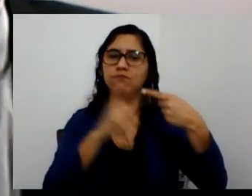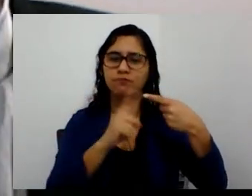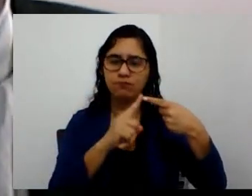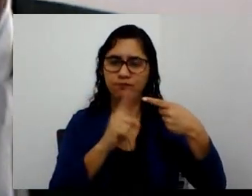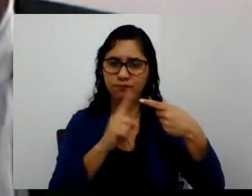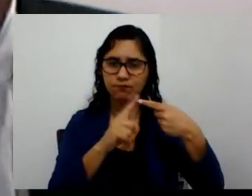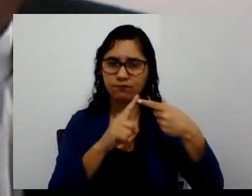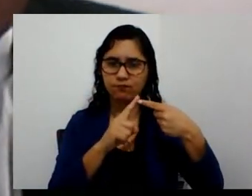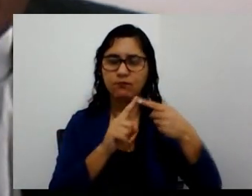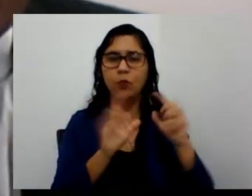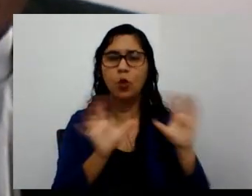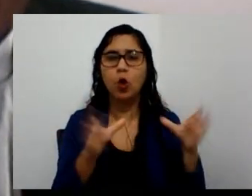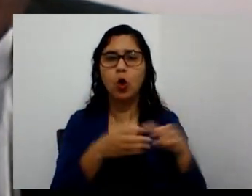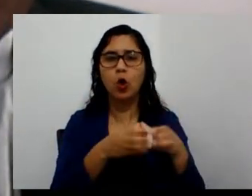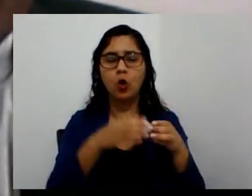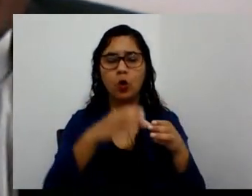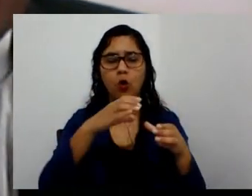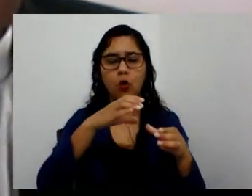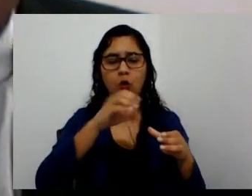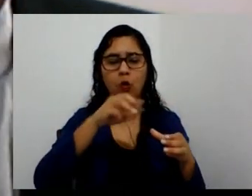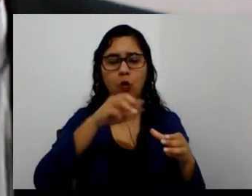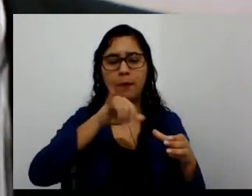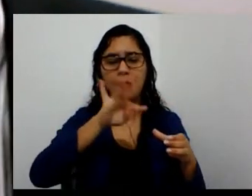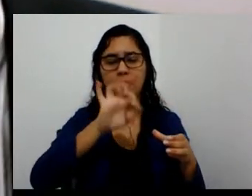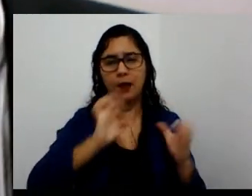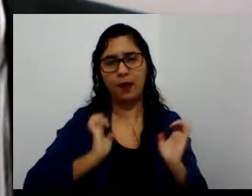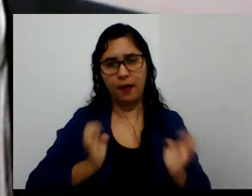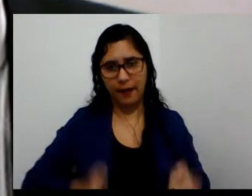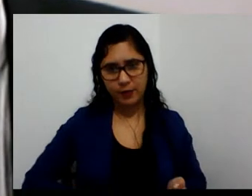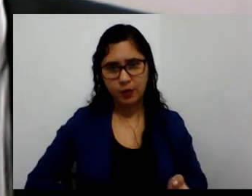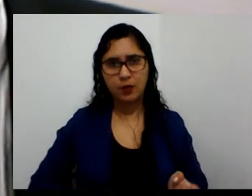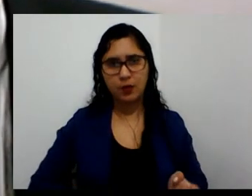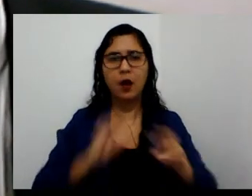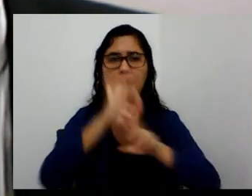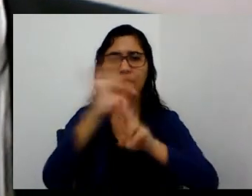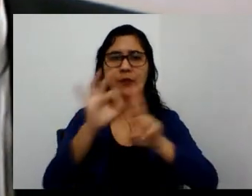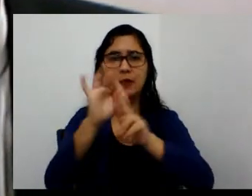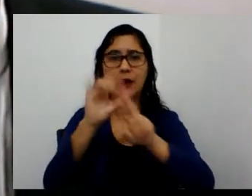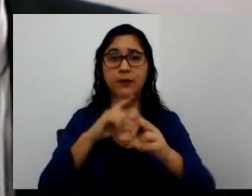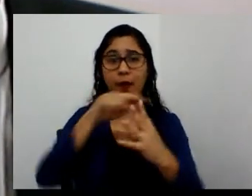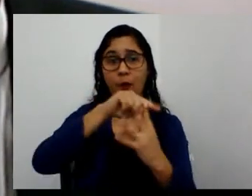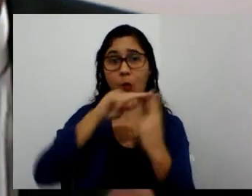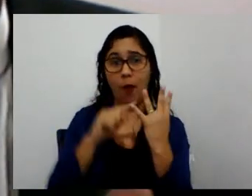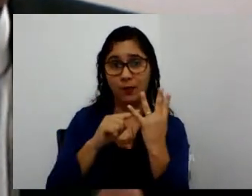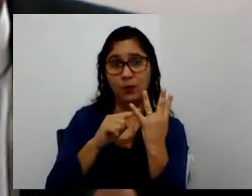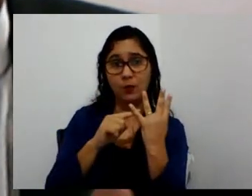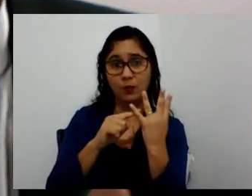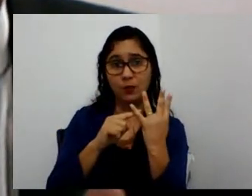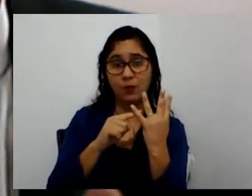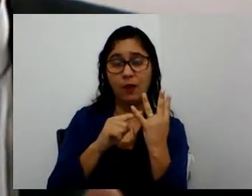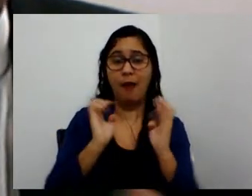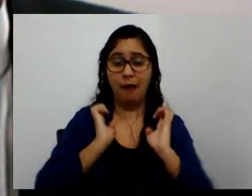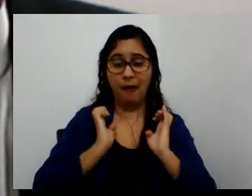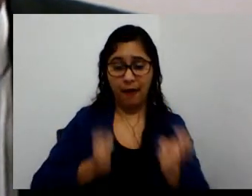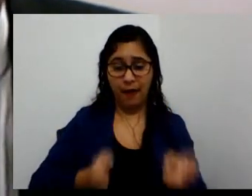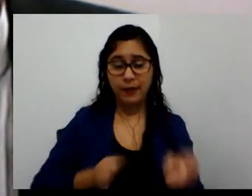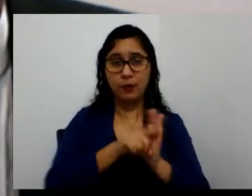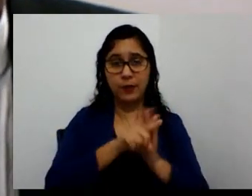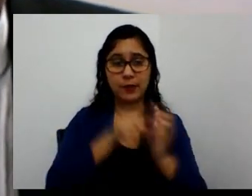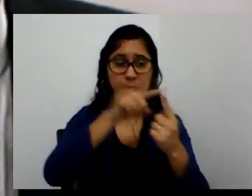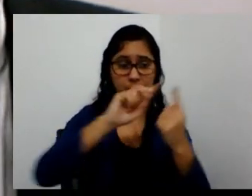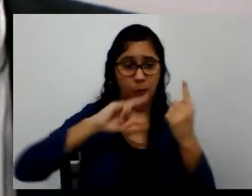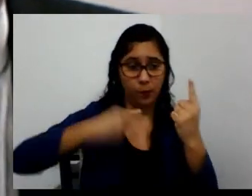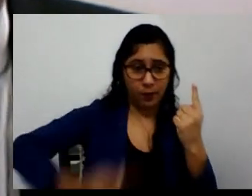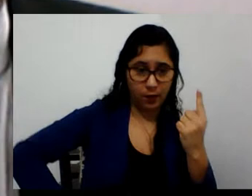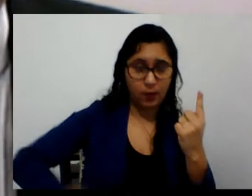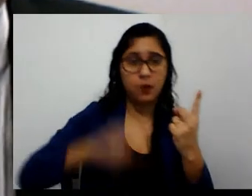nossos comitês de éticas. A UFSCar tem 4 comitês de ética em pesquisa. Ética em pesquisa em seres humanos,